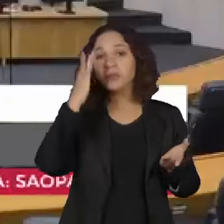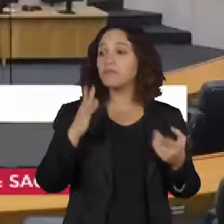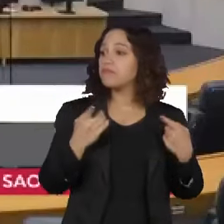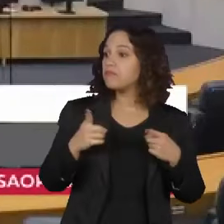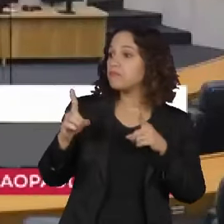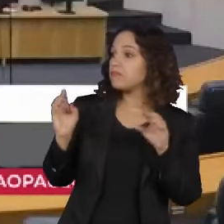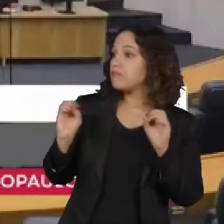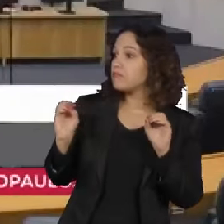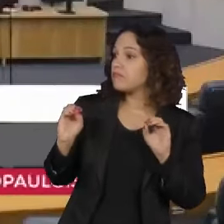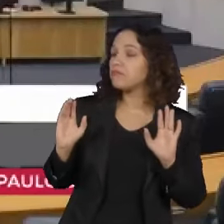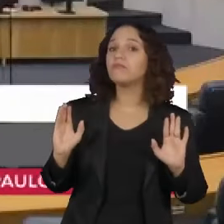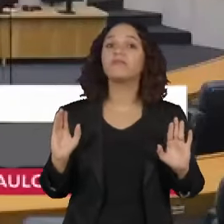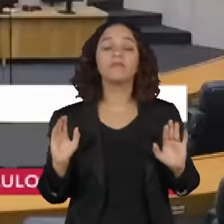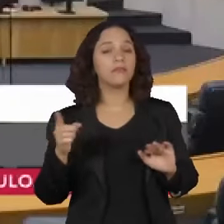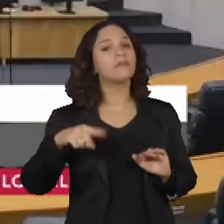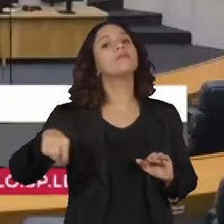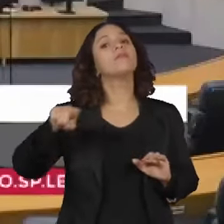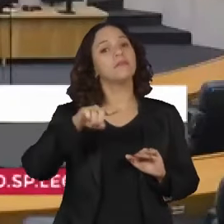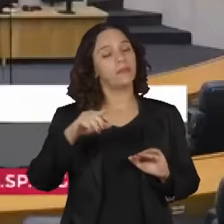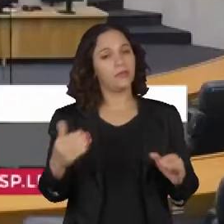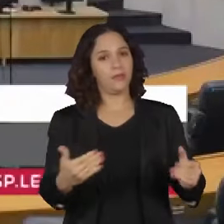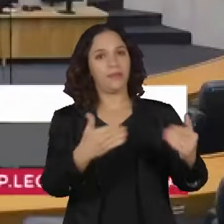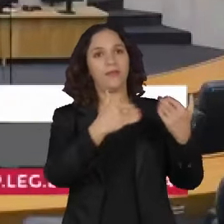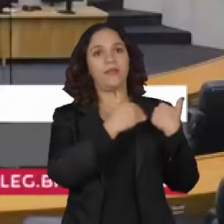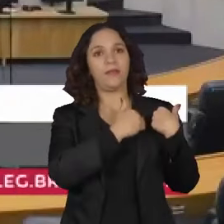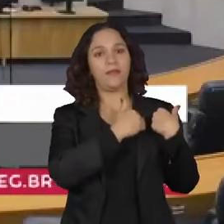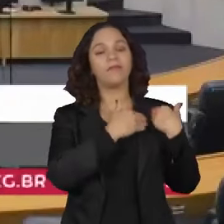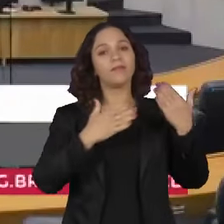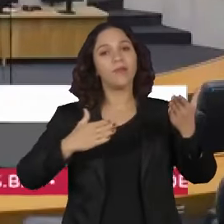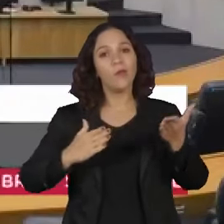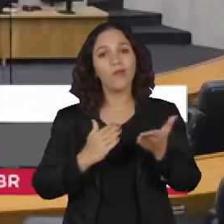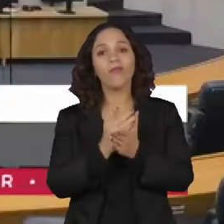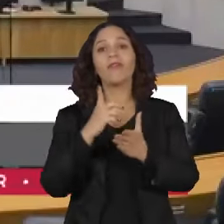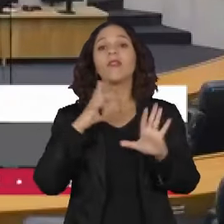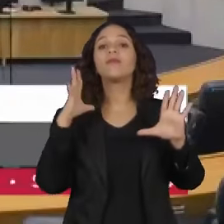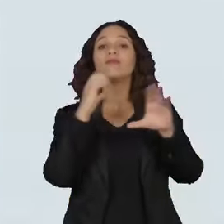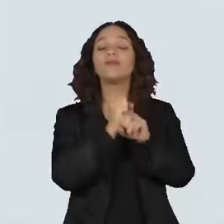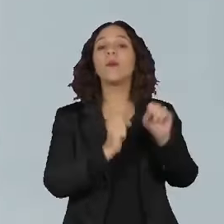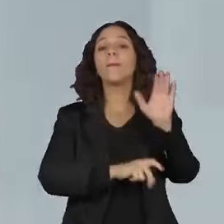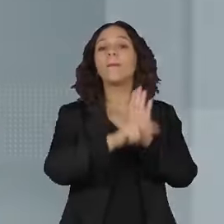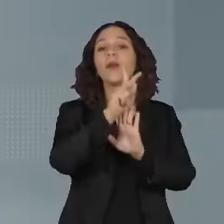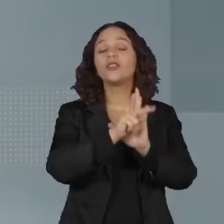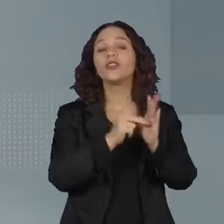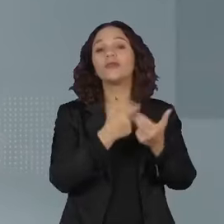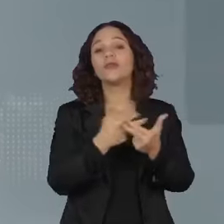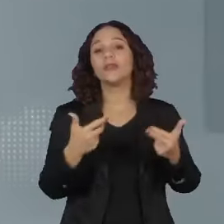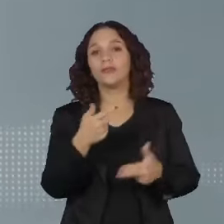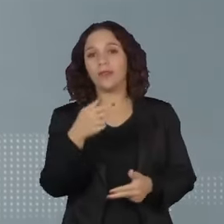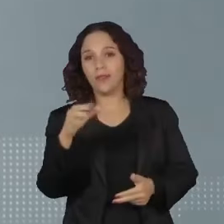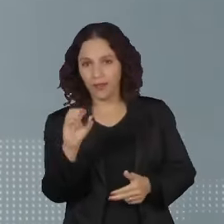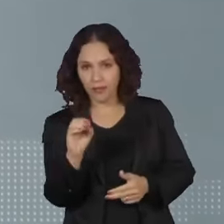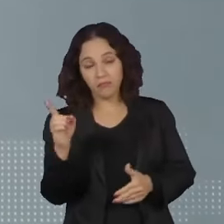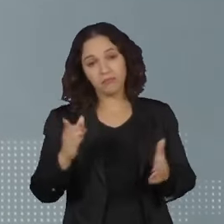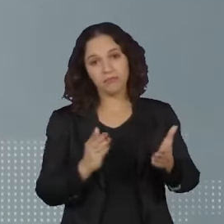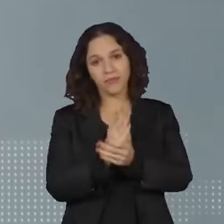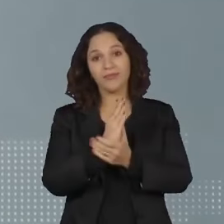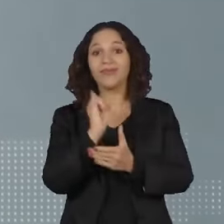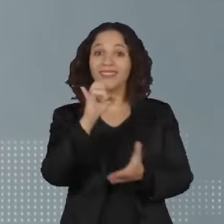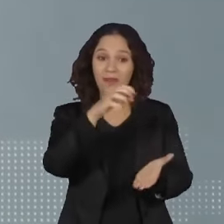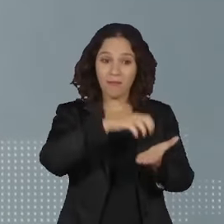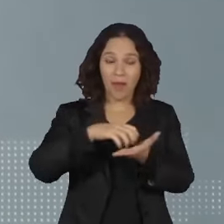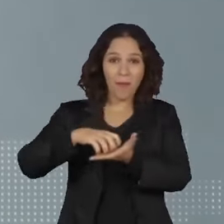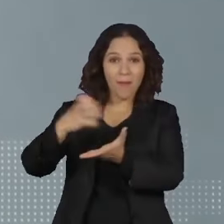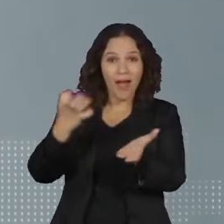os torna também responsáveis a matéria passou em meio a outros 70 projetos o texto estabelece que as ONGs que queiram